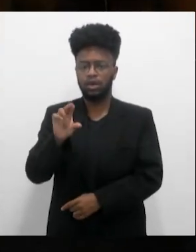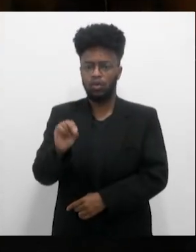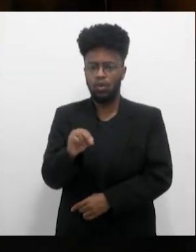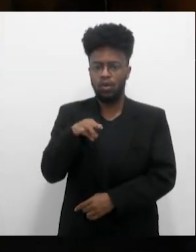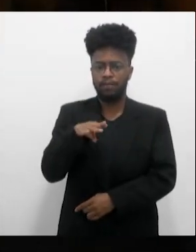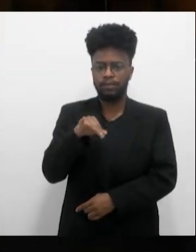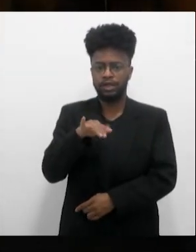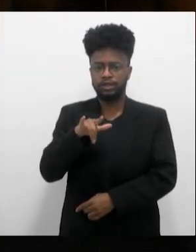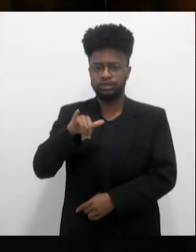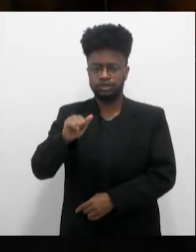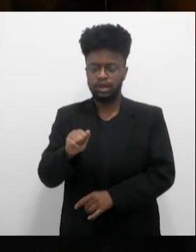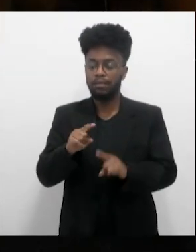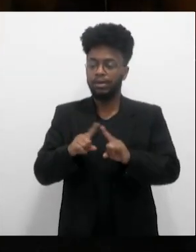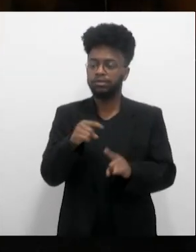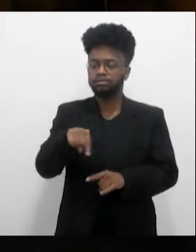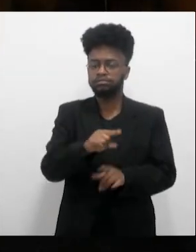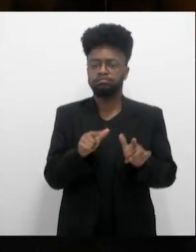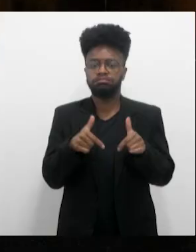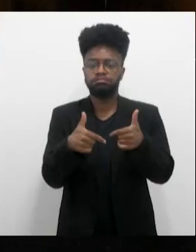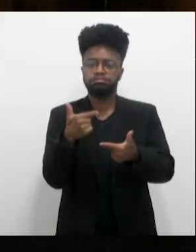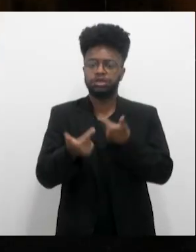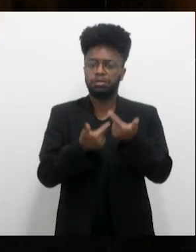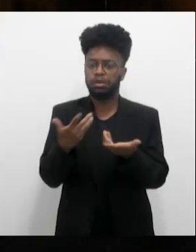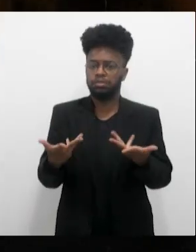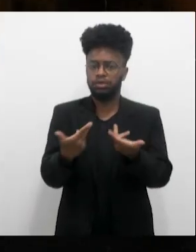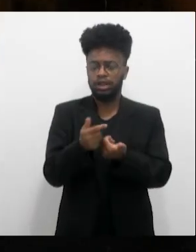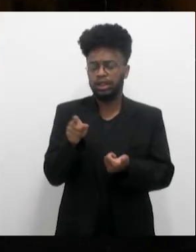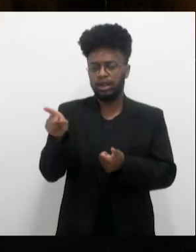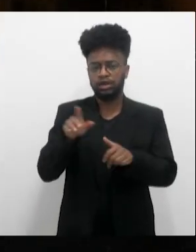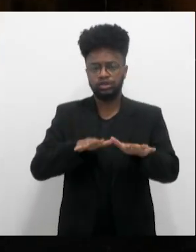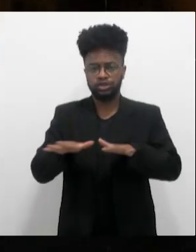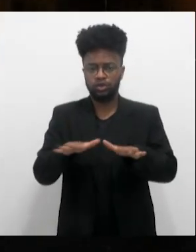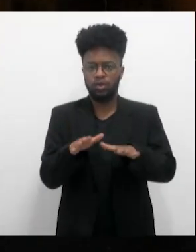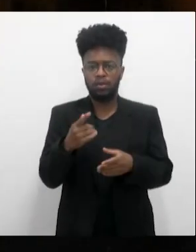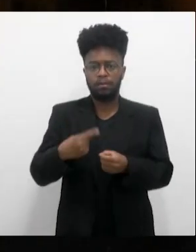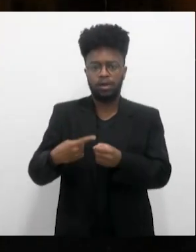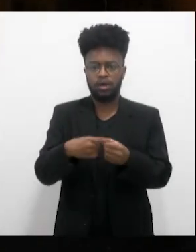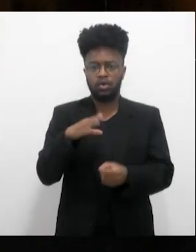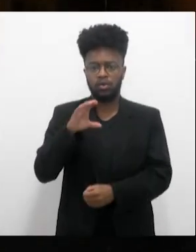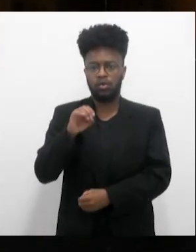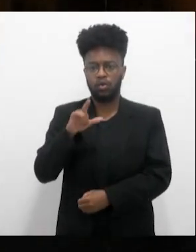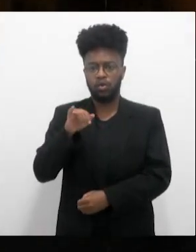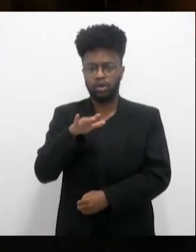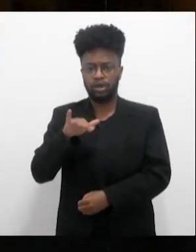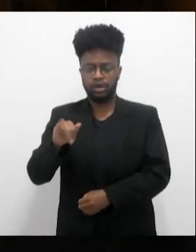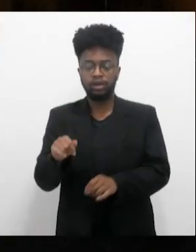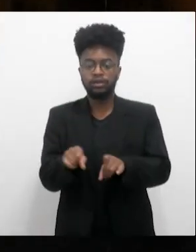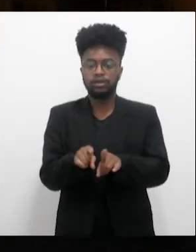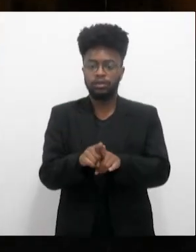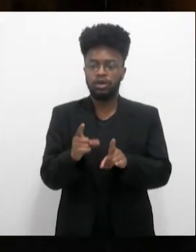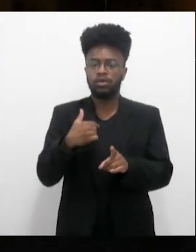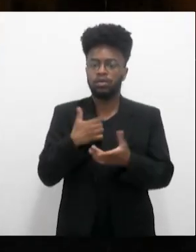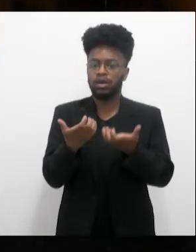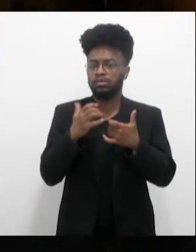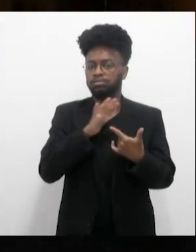fizeram esse trabalho excelente. Lá em Jacarepaguá, no bairro Colônia. Mas eu quero ressaltar uma coisa, mas nós não podemos deixar o Comando